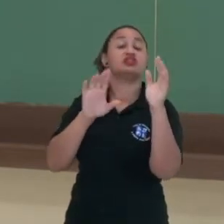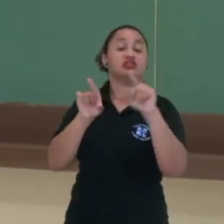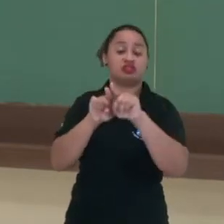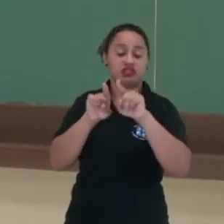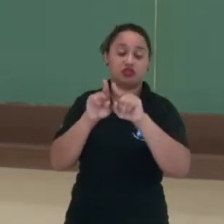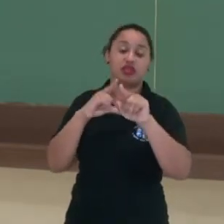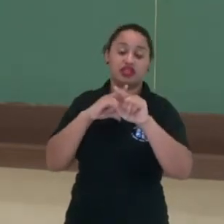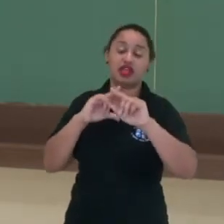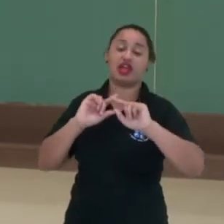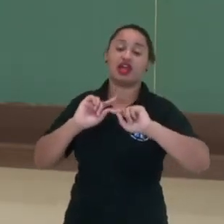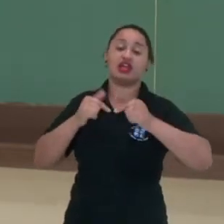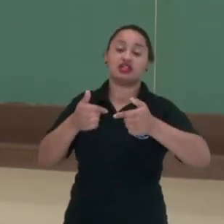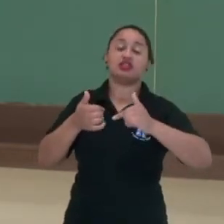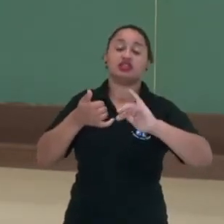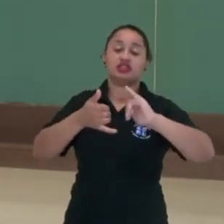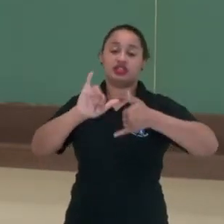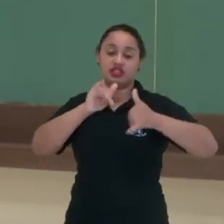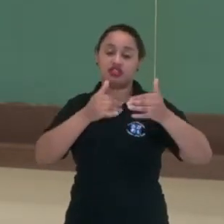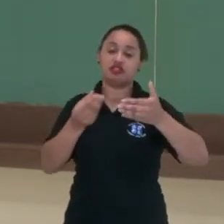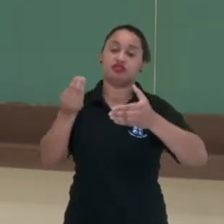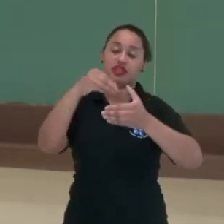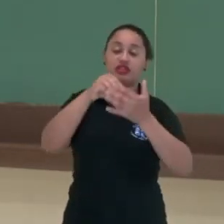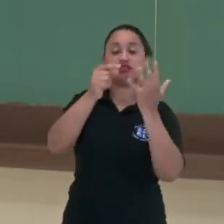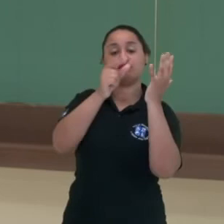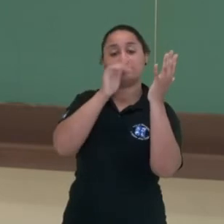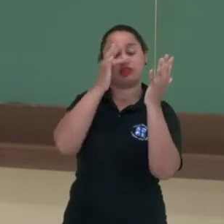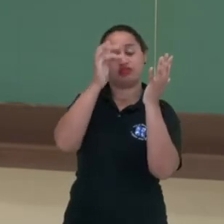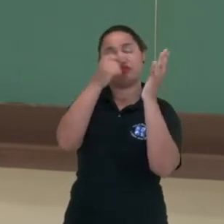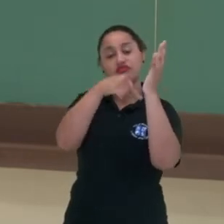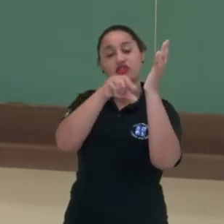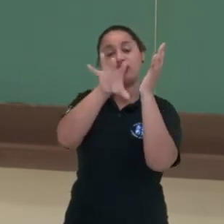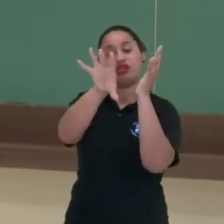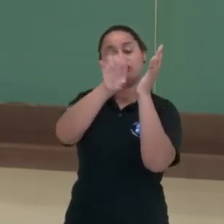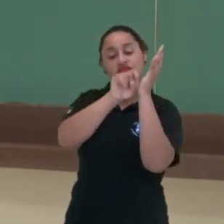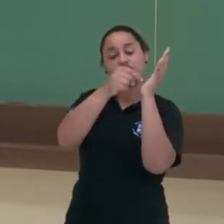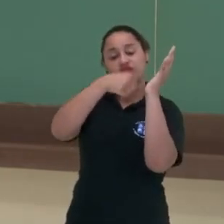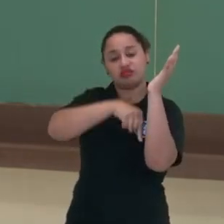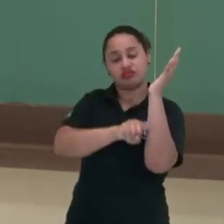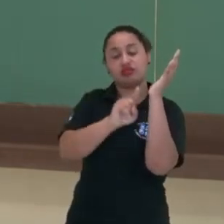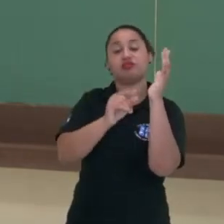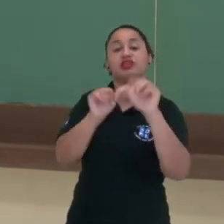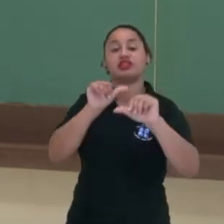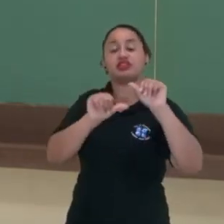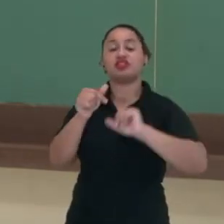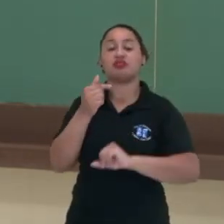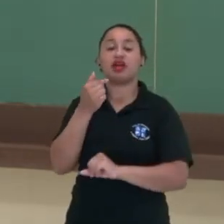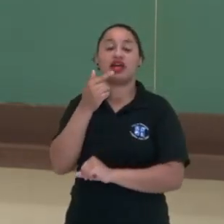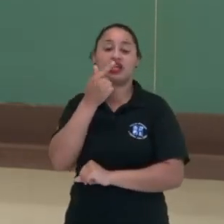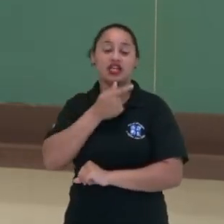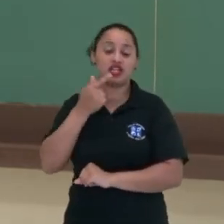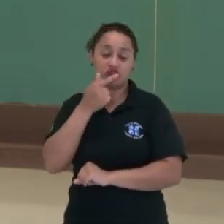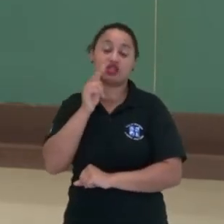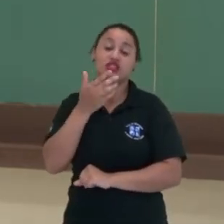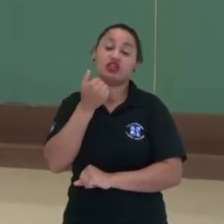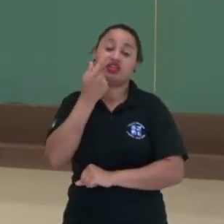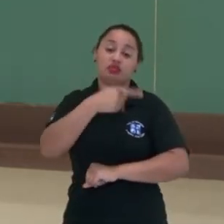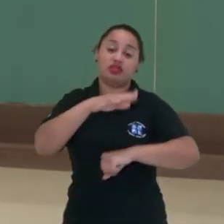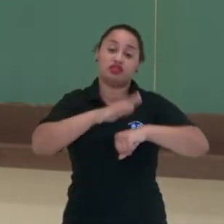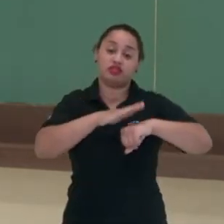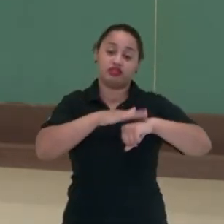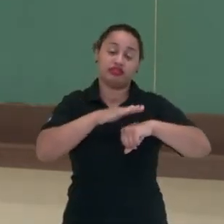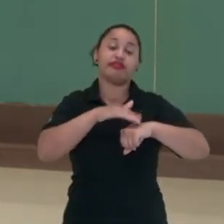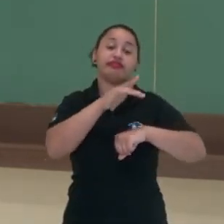reações químicas dentro dela para transformar em glicose, que é o alimento delas. Então, elas produzem o seu próprio alimento a partir